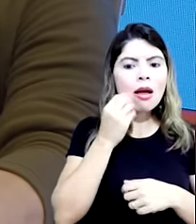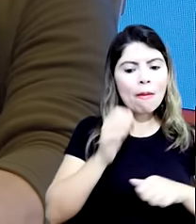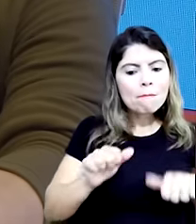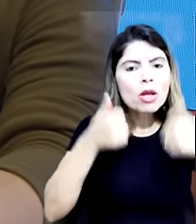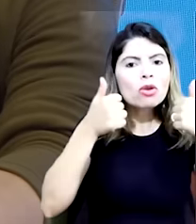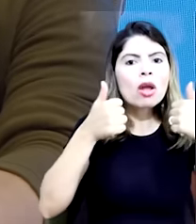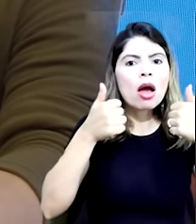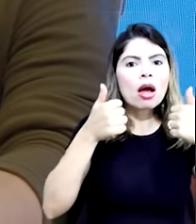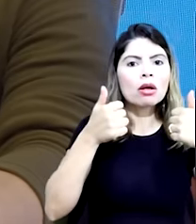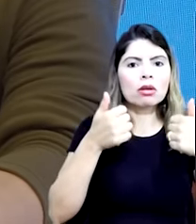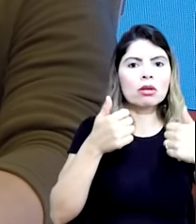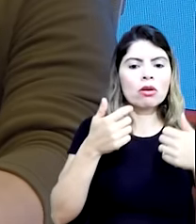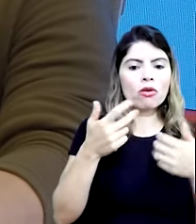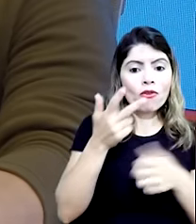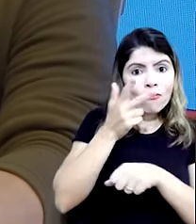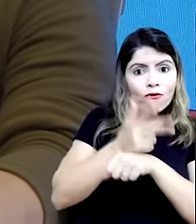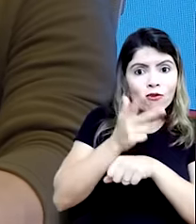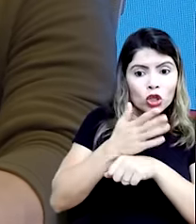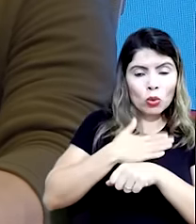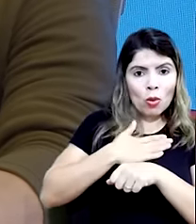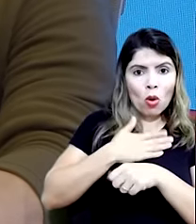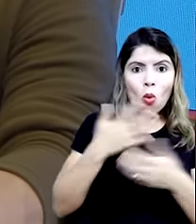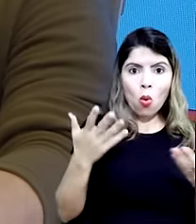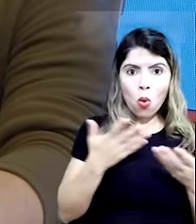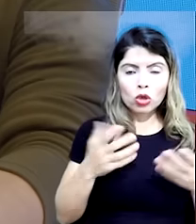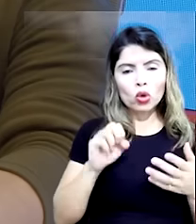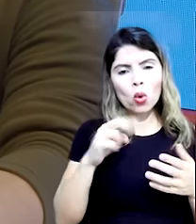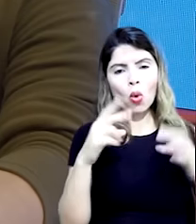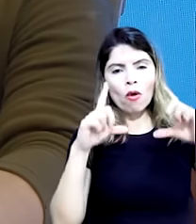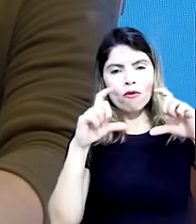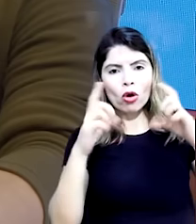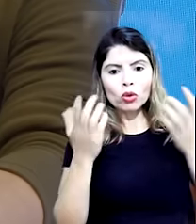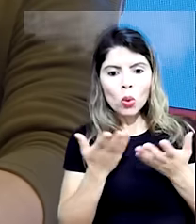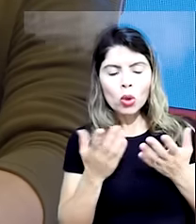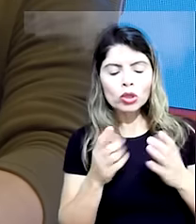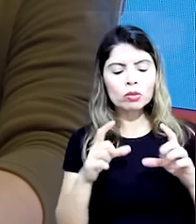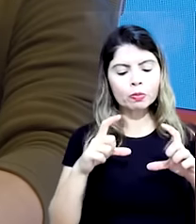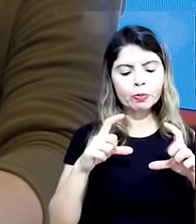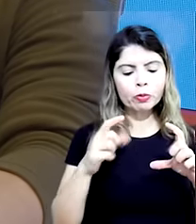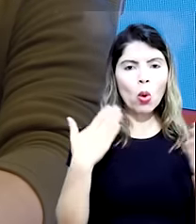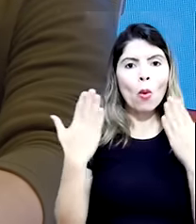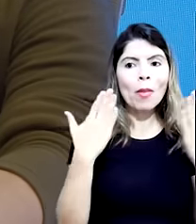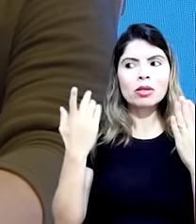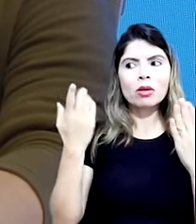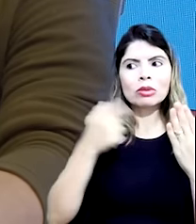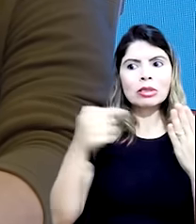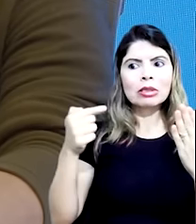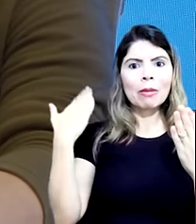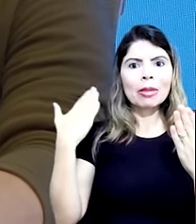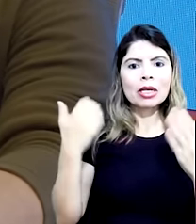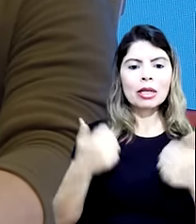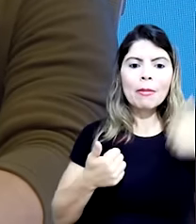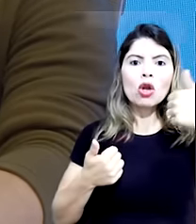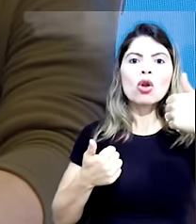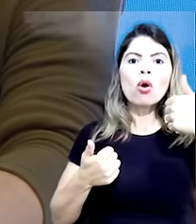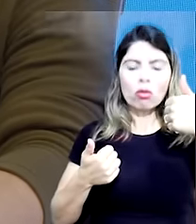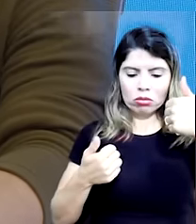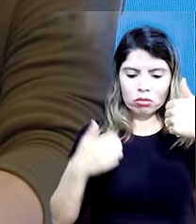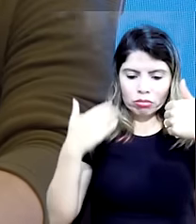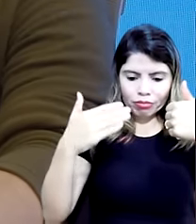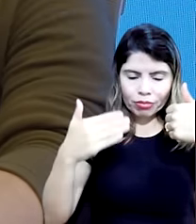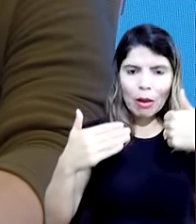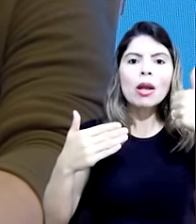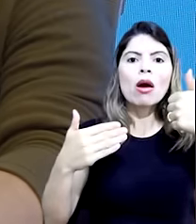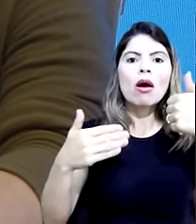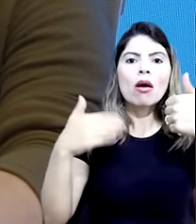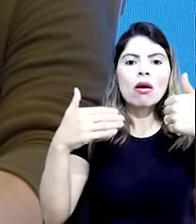passada e assim por diante então é é realmente é construção não esperar tá tudo pronto a gente tem que começar